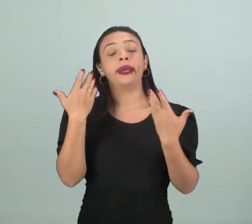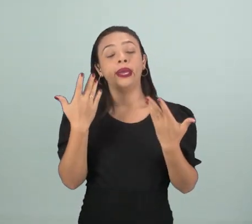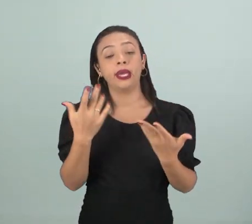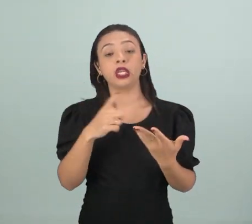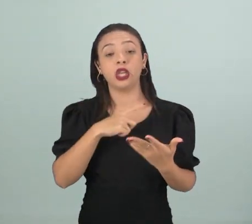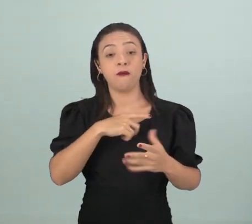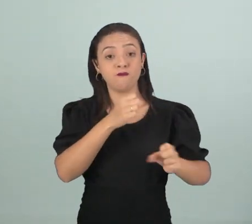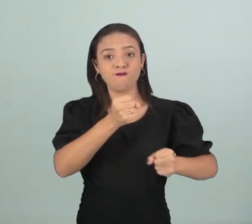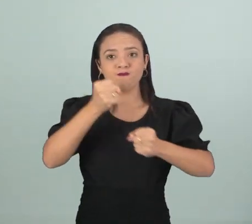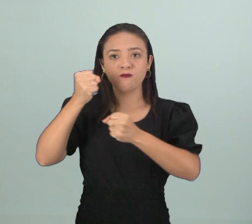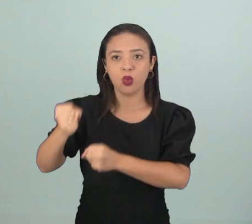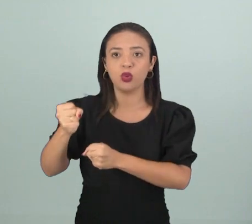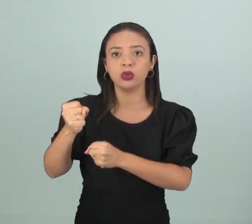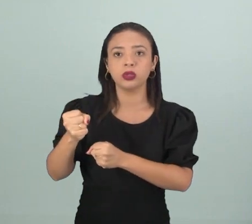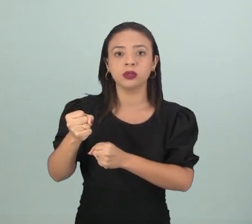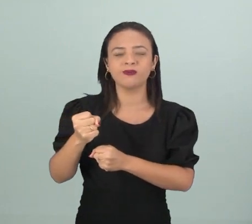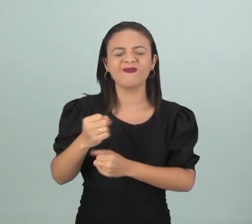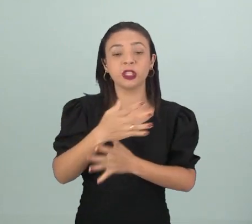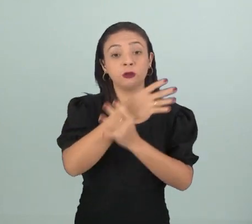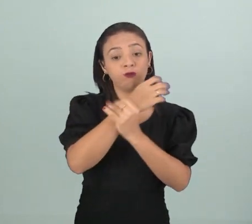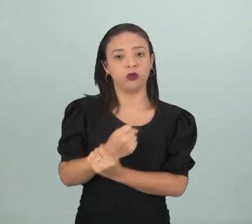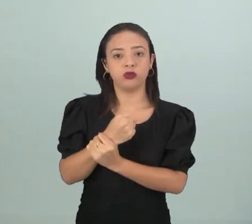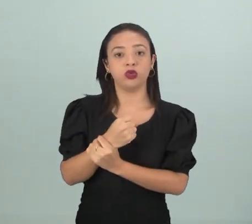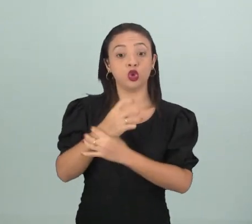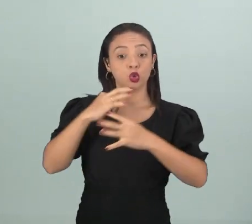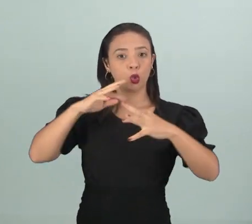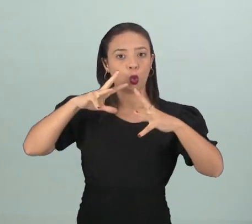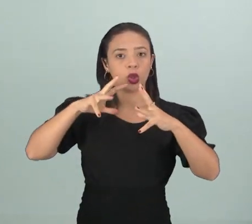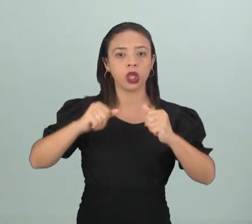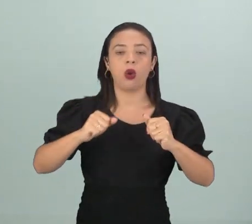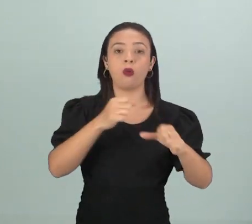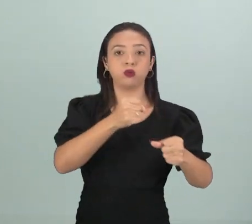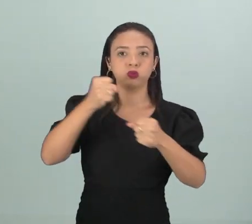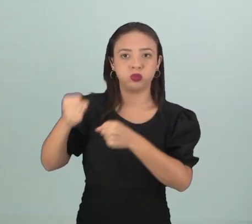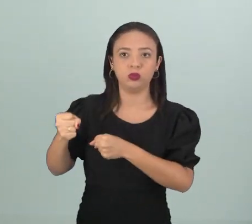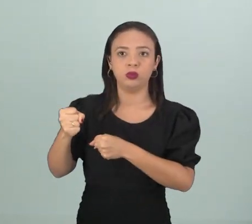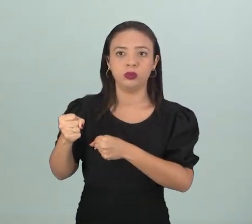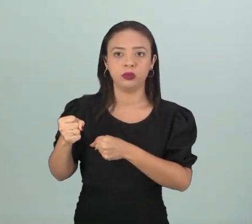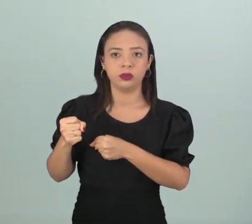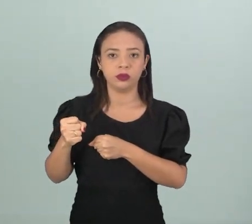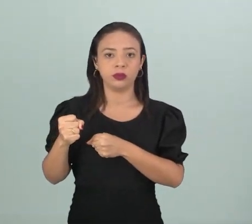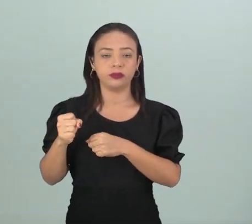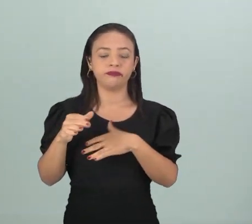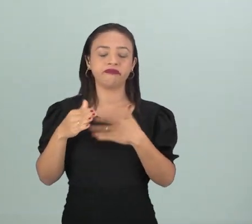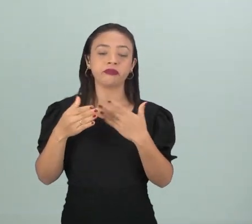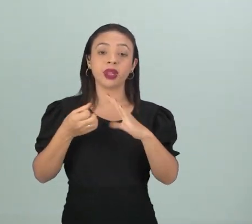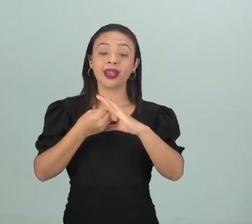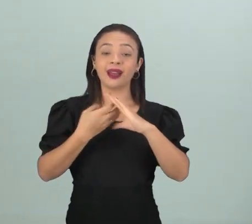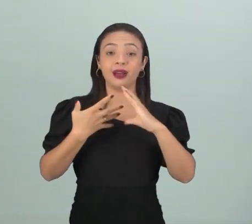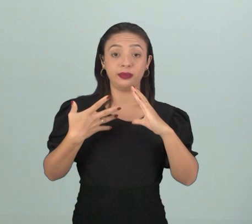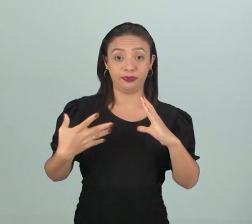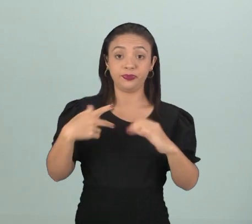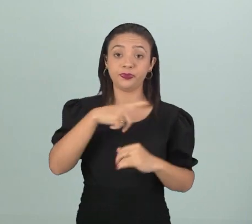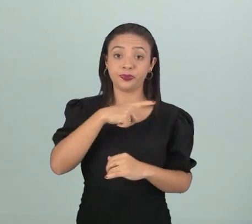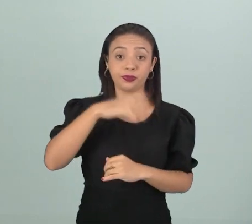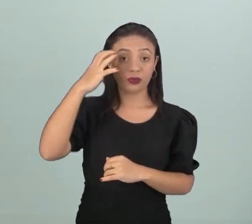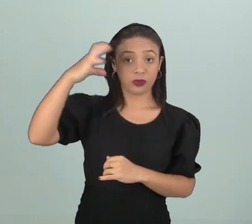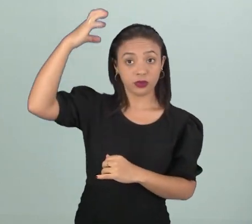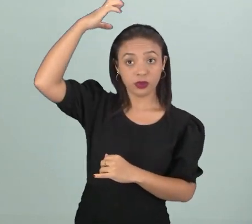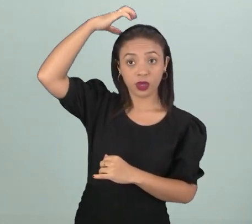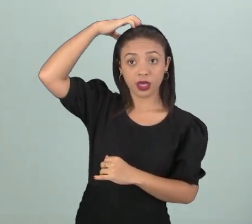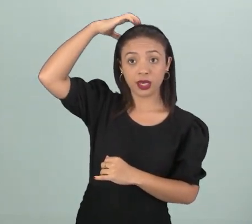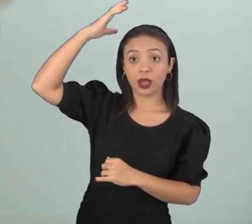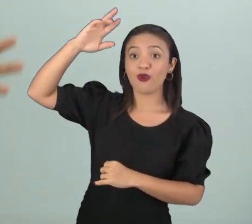o poder do rei vai ser absoluto, é ele que vai ter poder absoluto. Então, essa caracterização que a gente tem do rei como